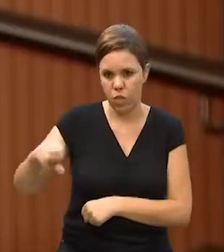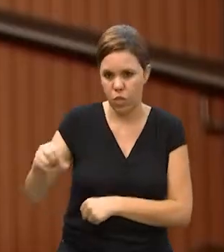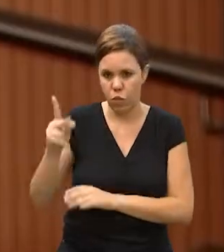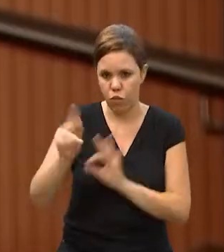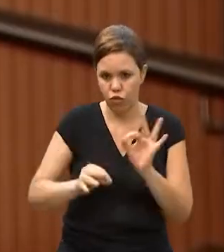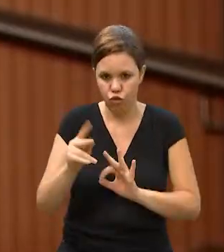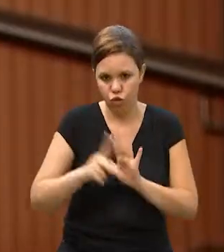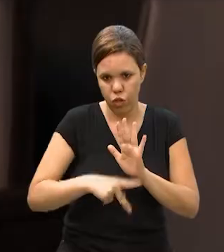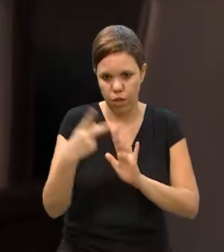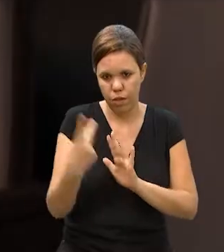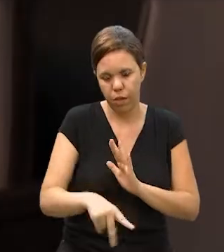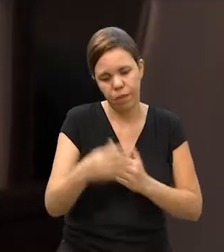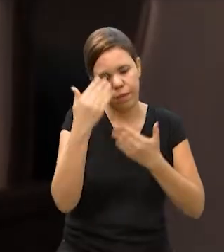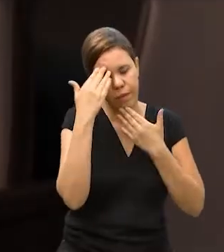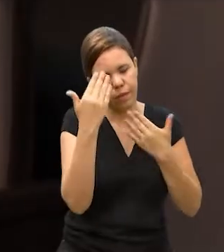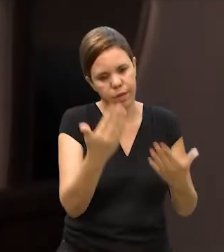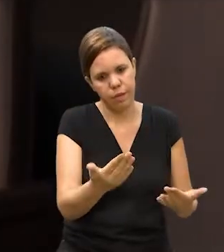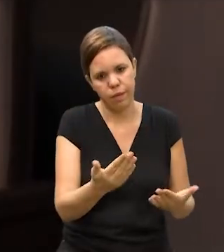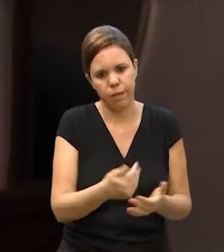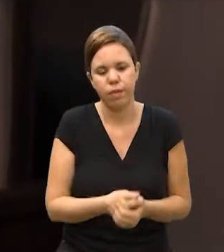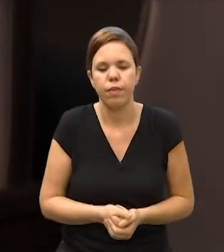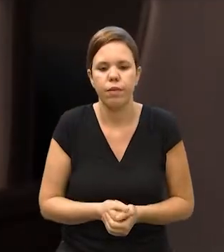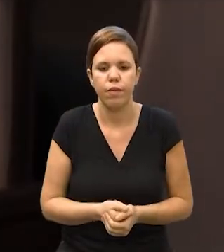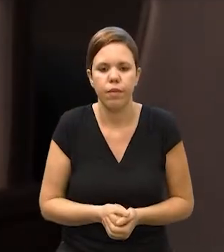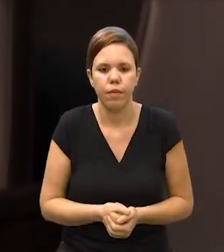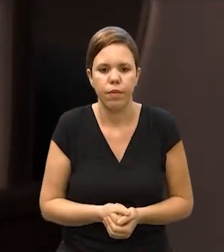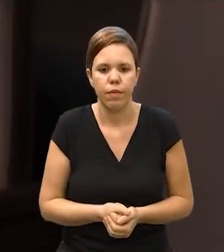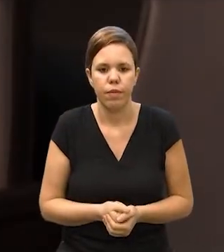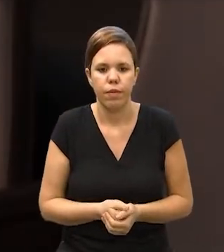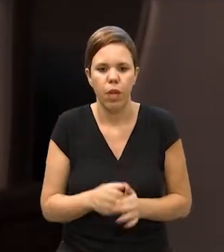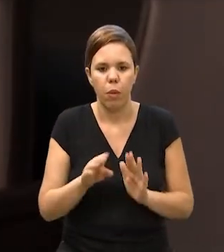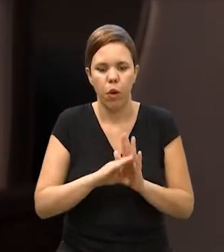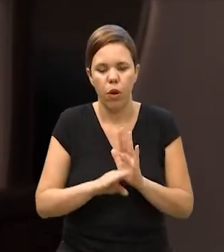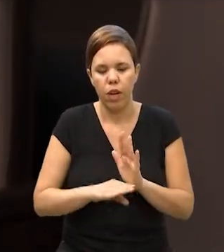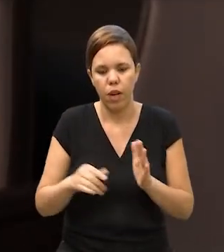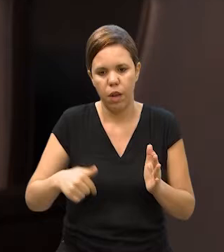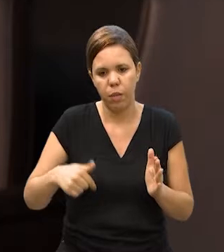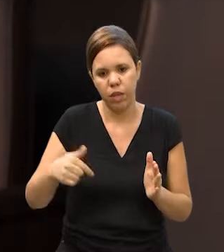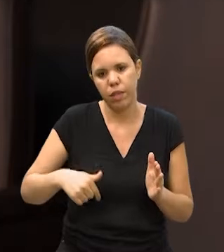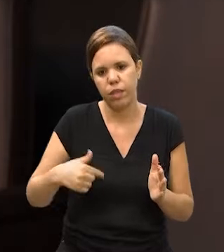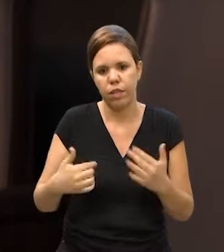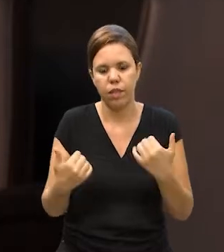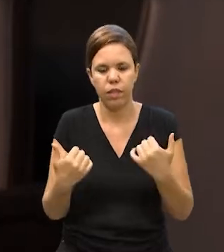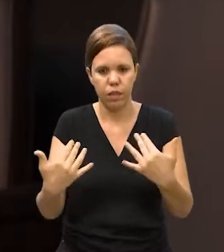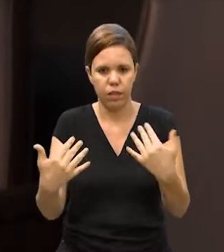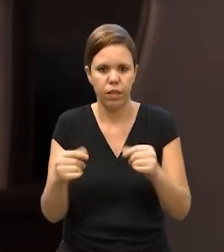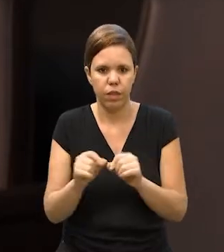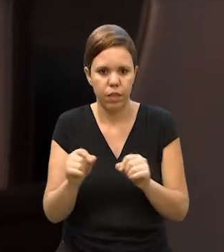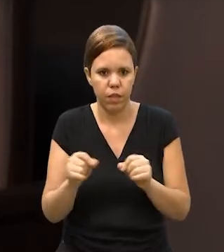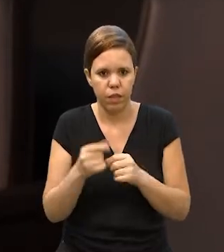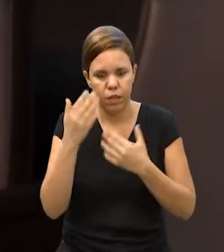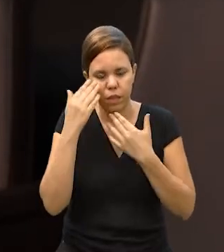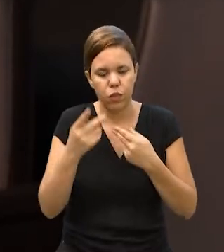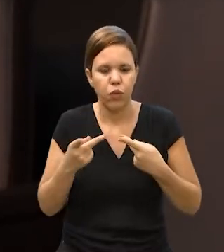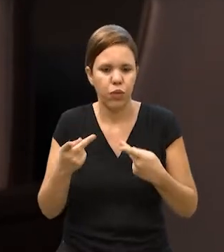seus projetos. Muito obrigada. Obrigado, Vivi. O programa Em Pauta, eu que agradeço o convite. É